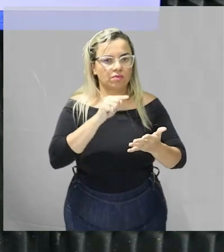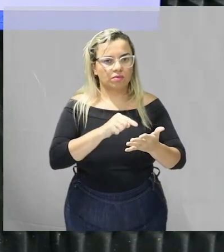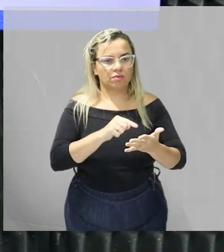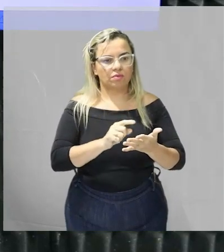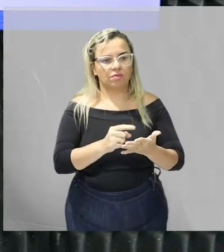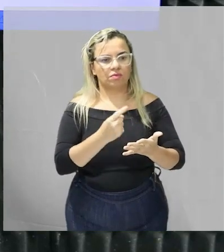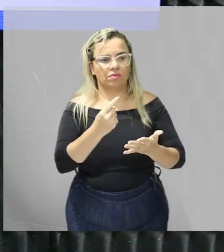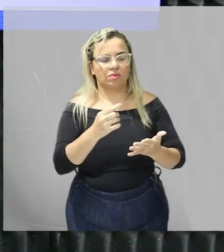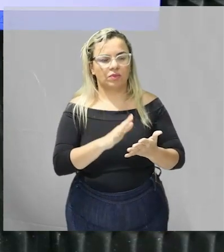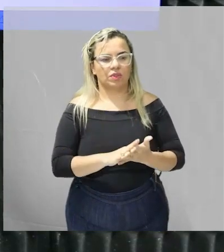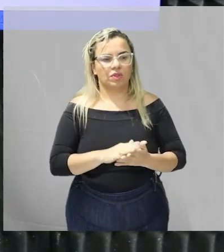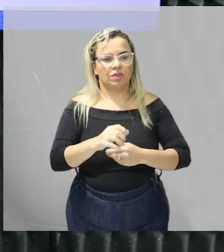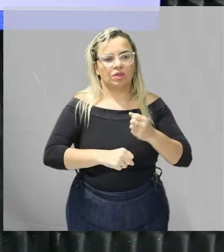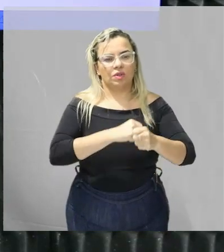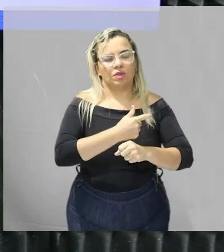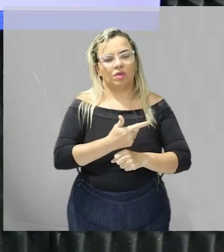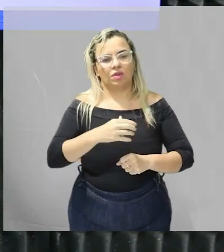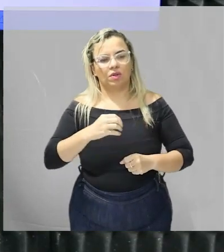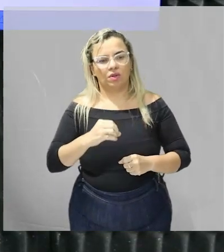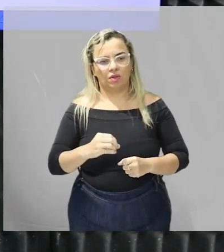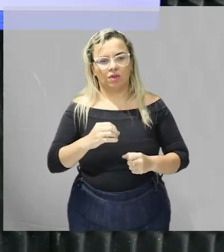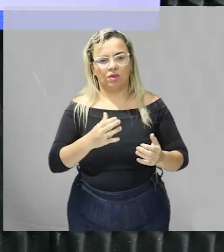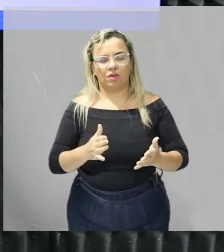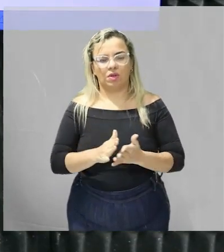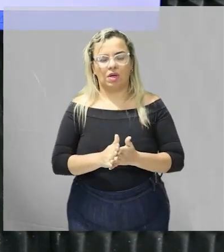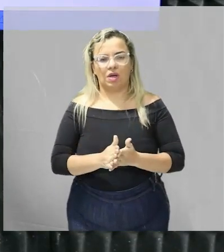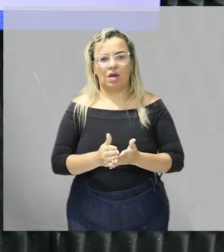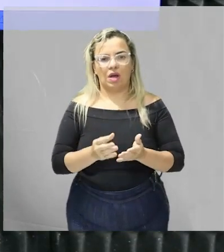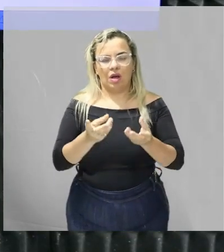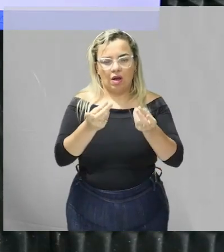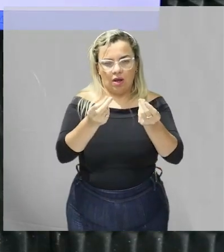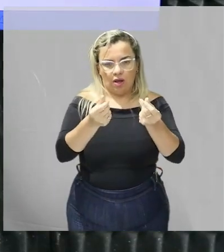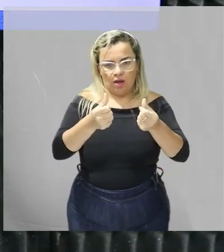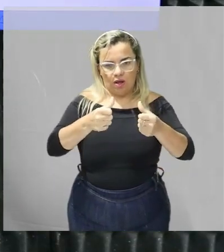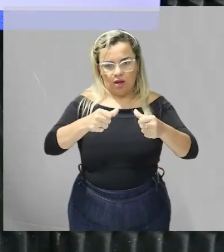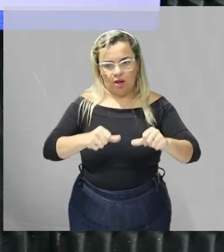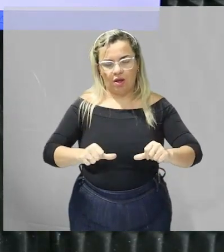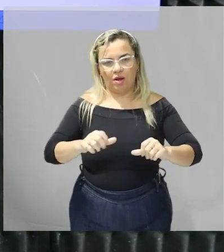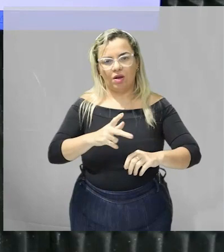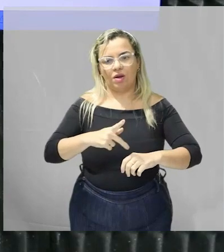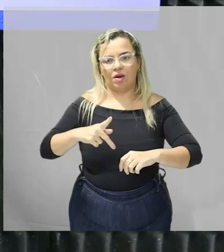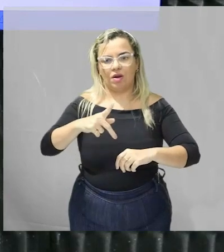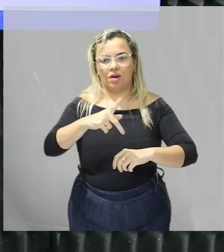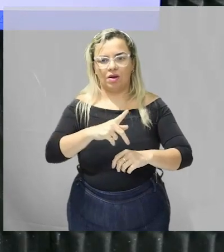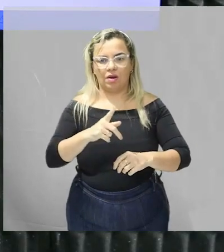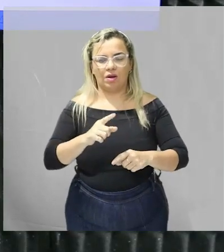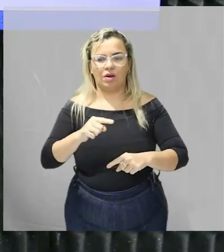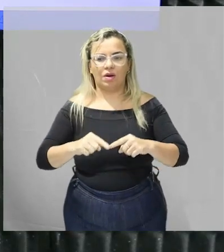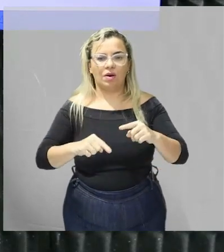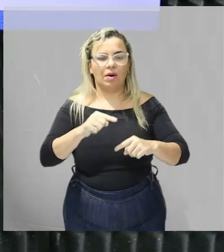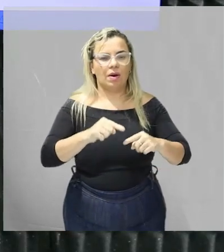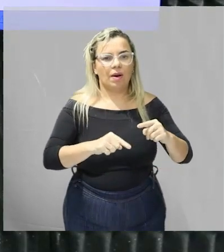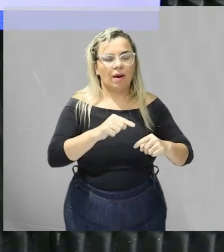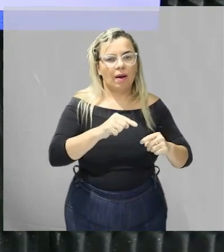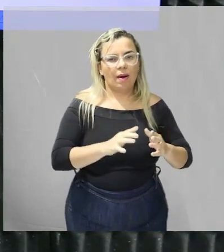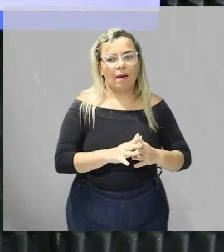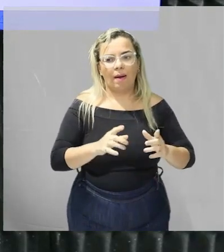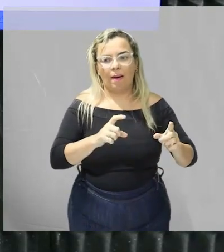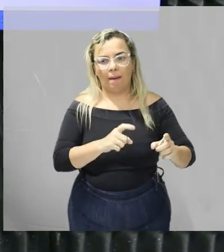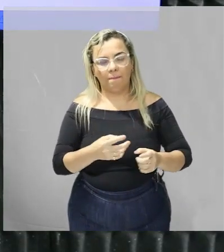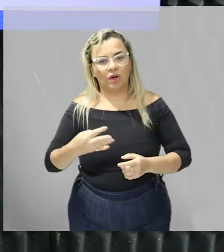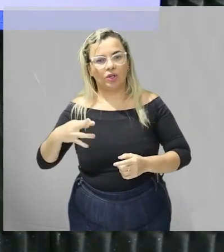Nos anos 70, a queda dos preços internacionais dos bens agrícolas